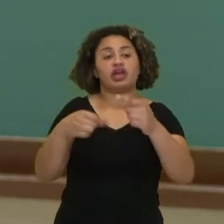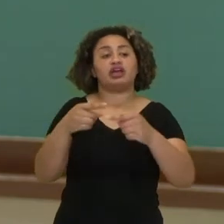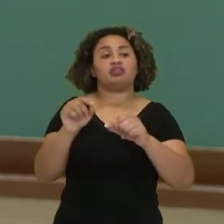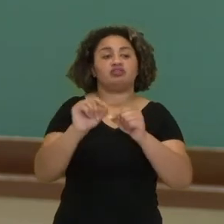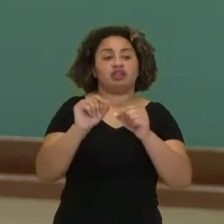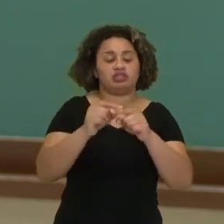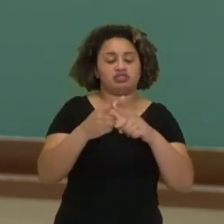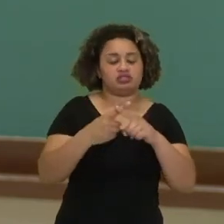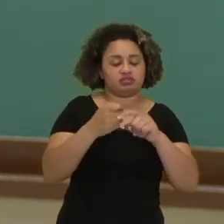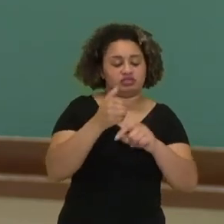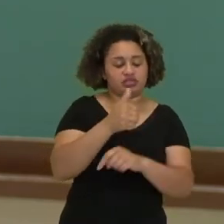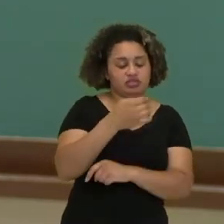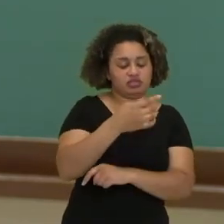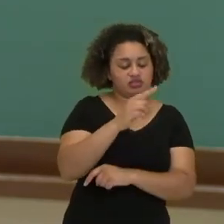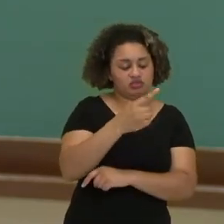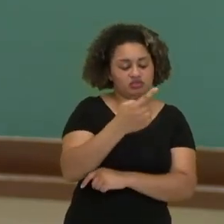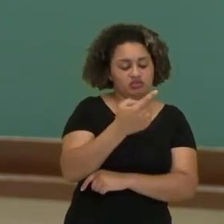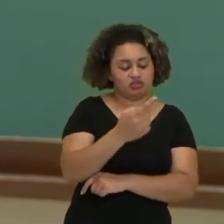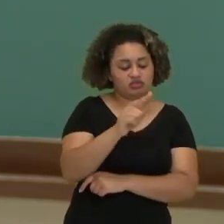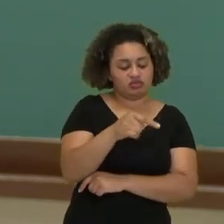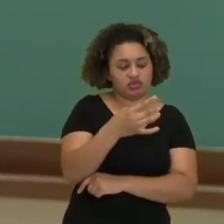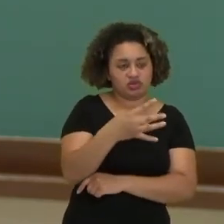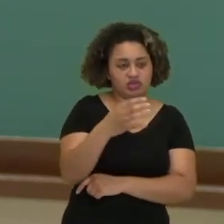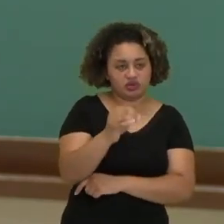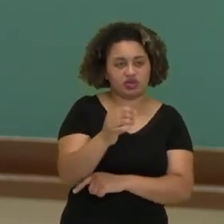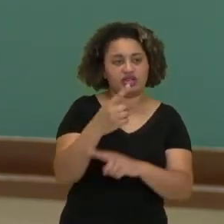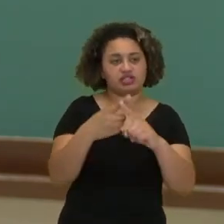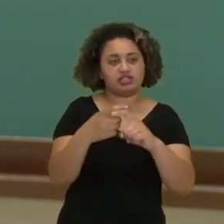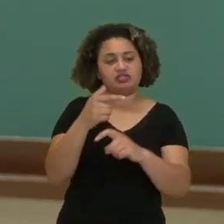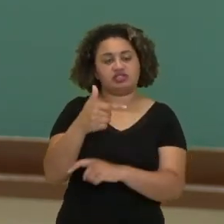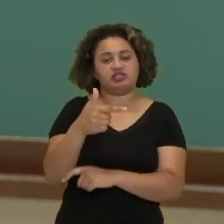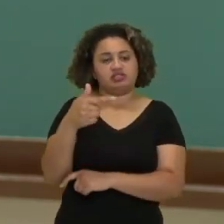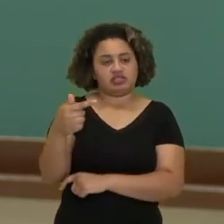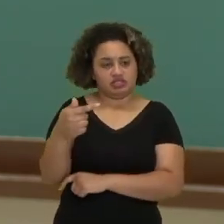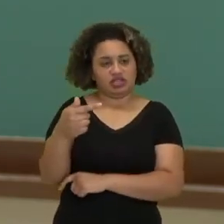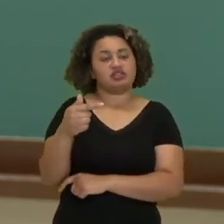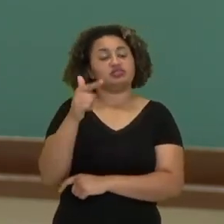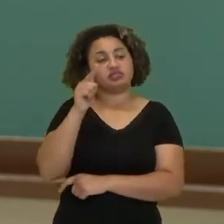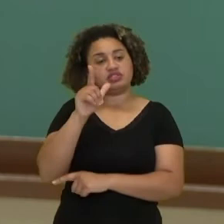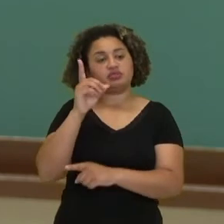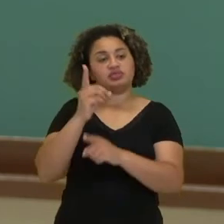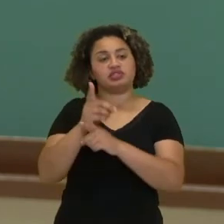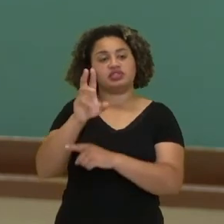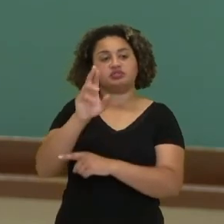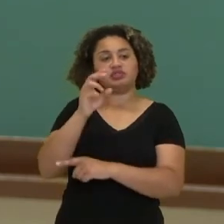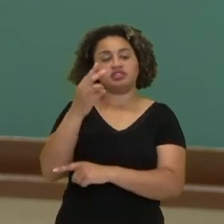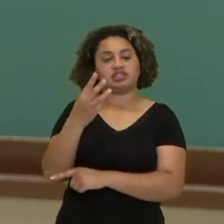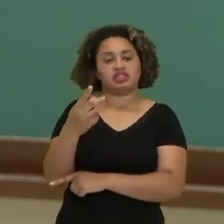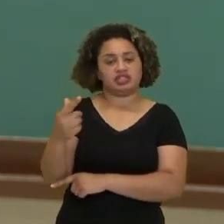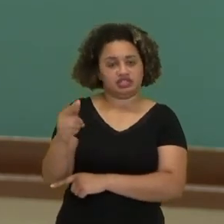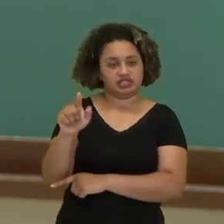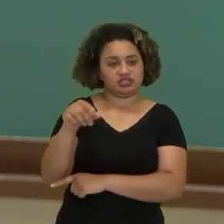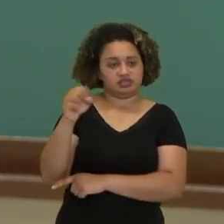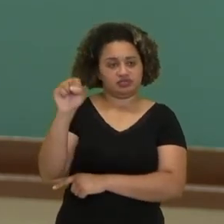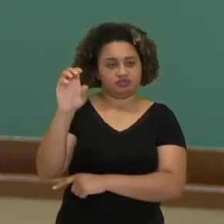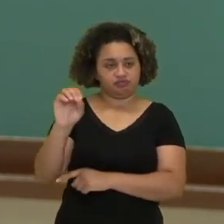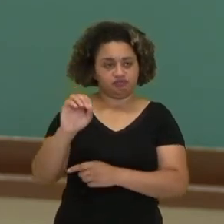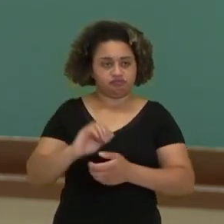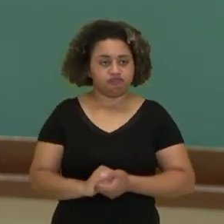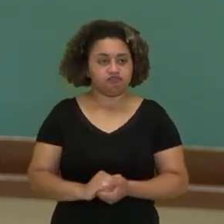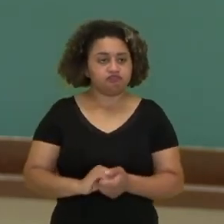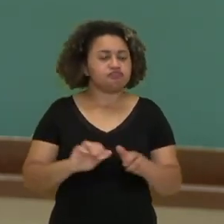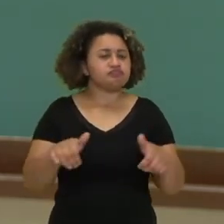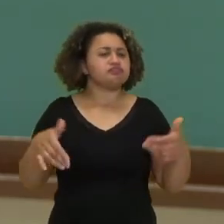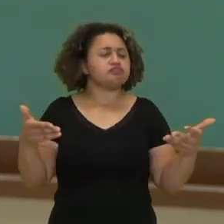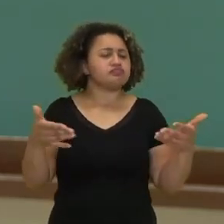pelo 100, divido pelo 100 e multiplico pelo 27, ok? Então vamos lá.